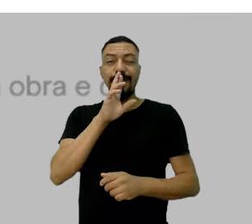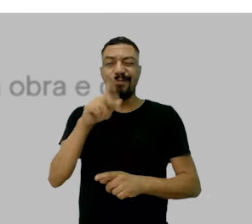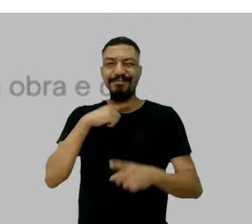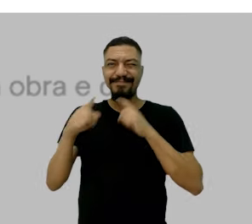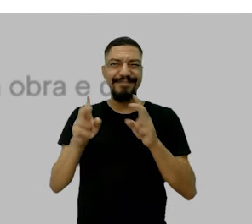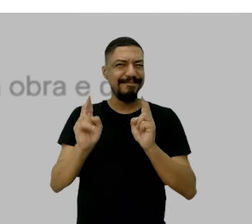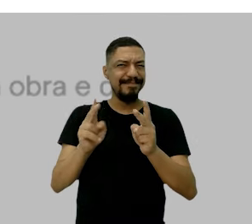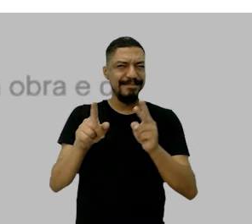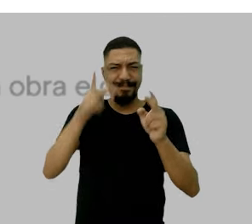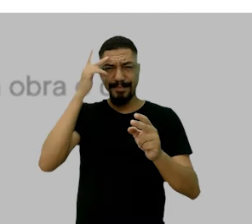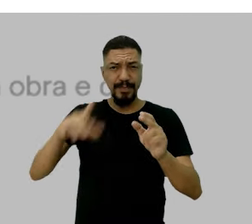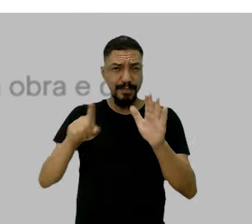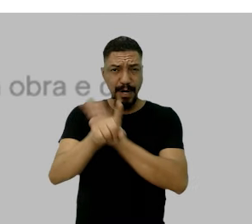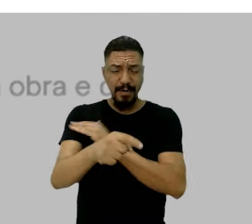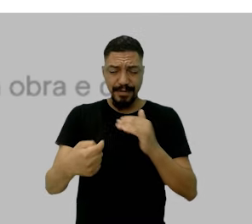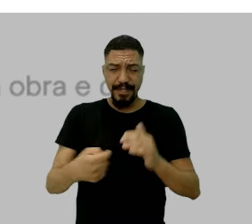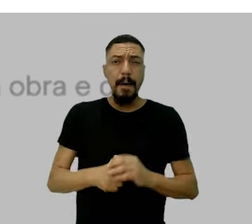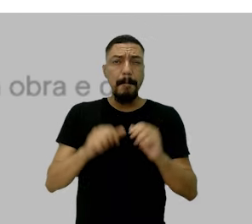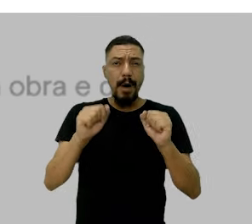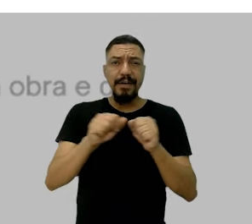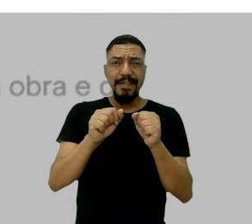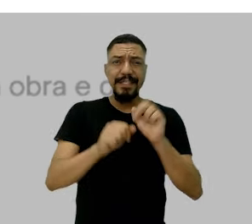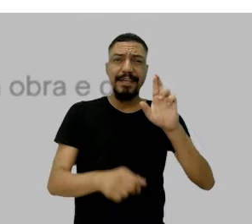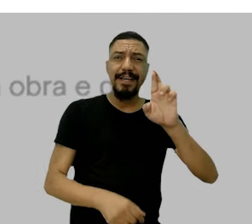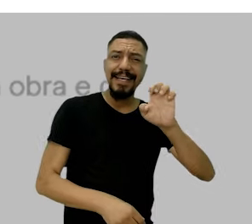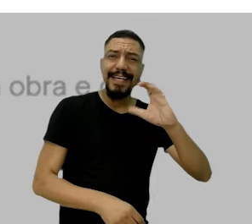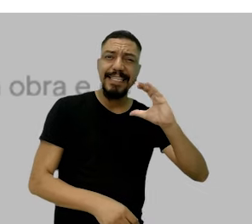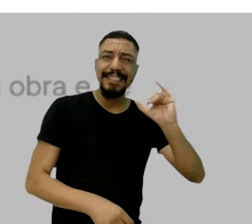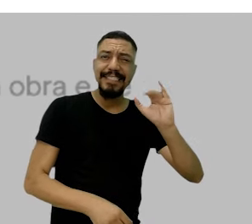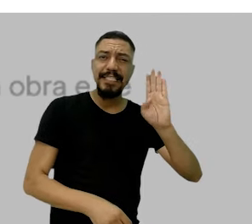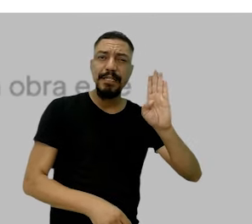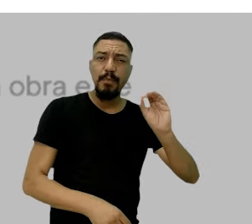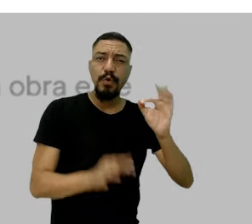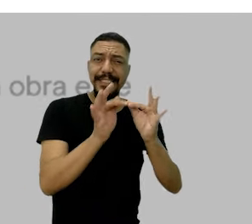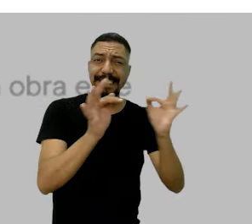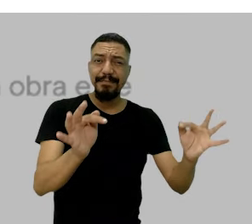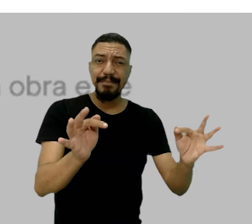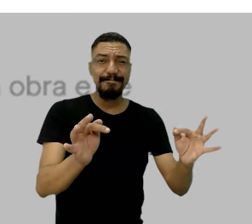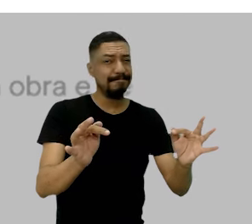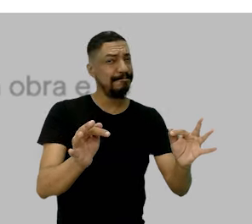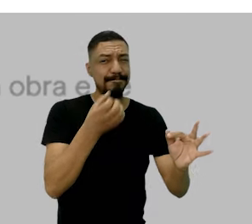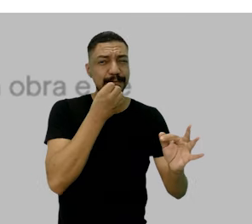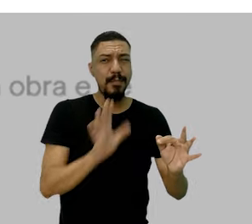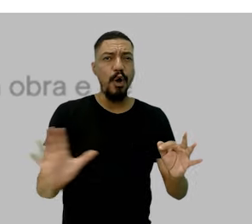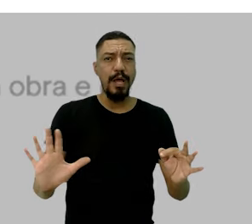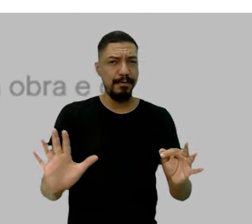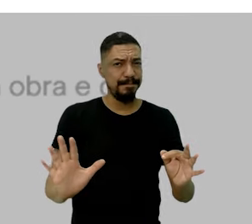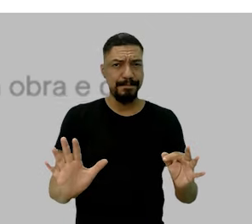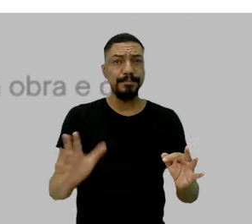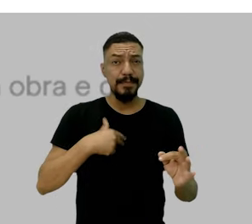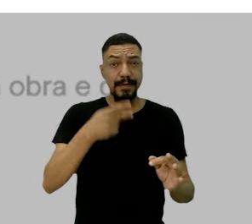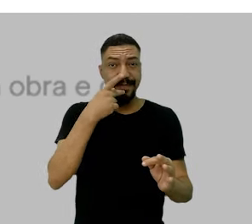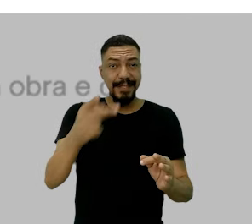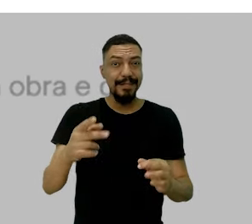sempre fazem. Posso fazer com recibo simples? Não deve. É aquilo que eu comentei do